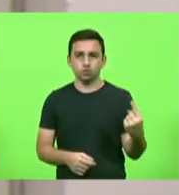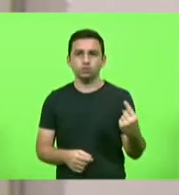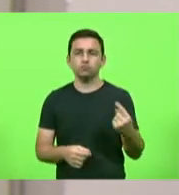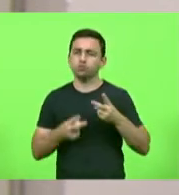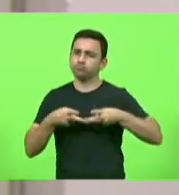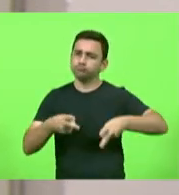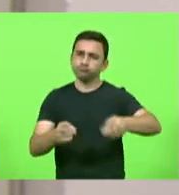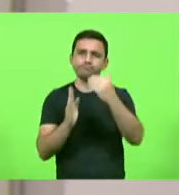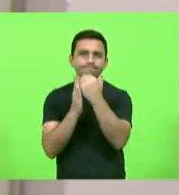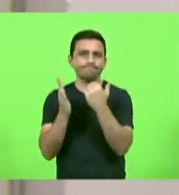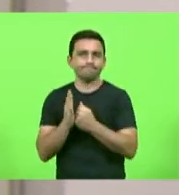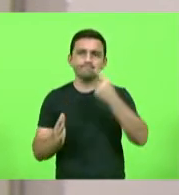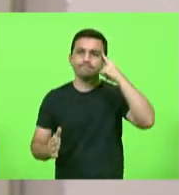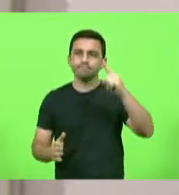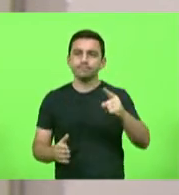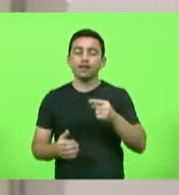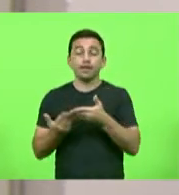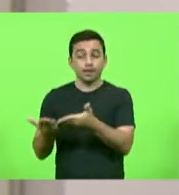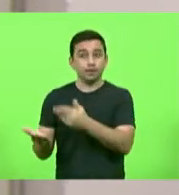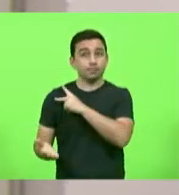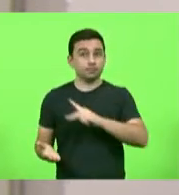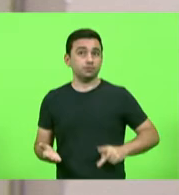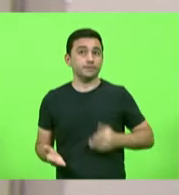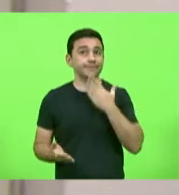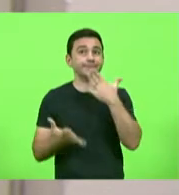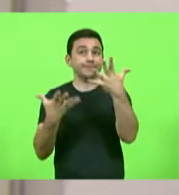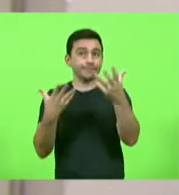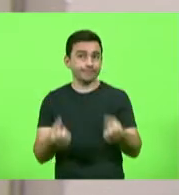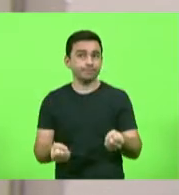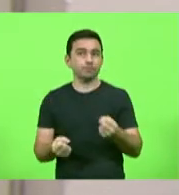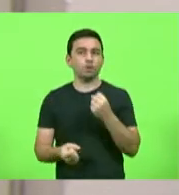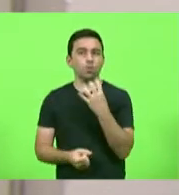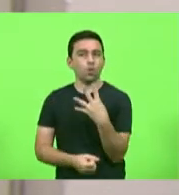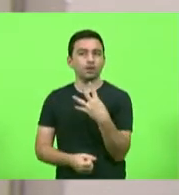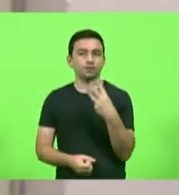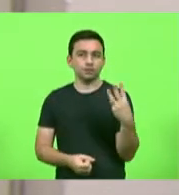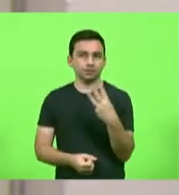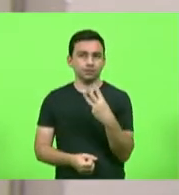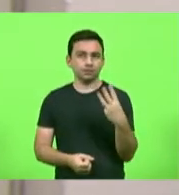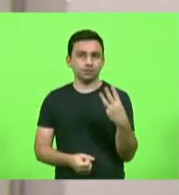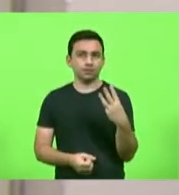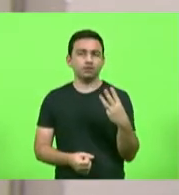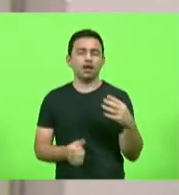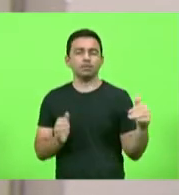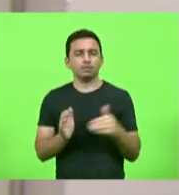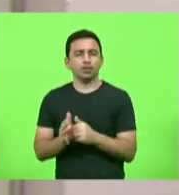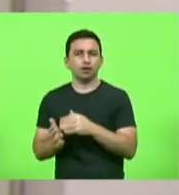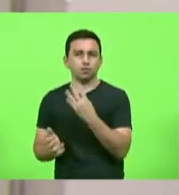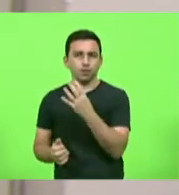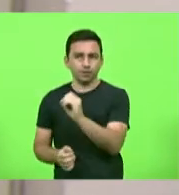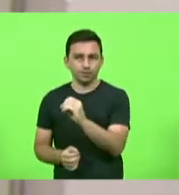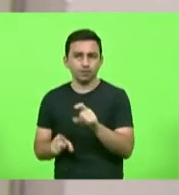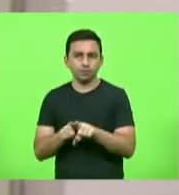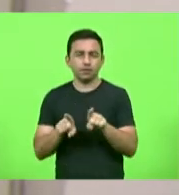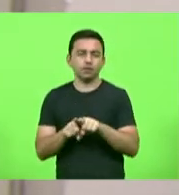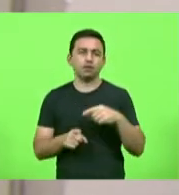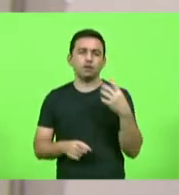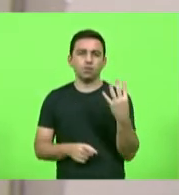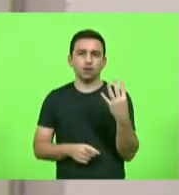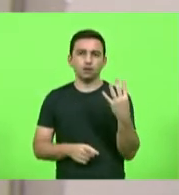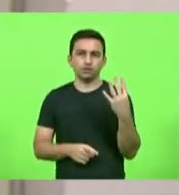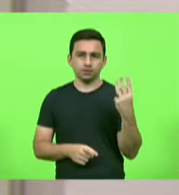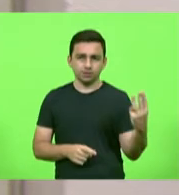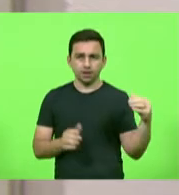o senhor presidente deferiu os requerimentos 433 a 440 e 443 a